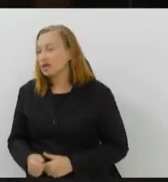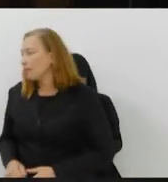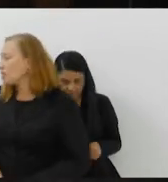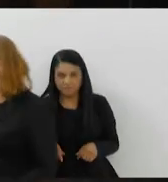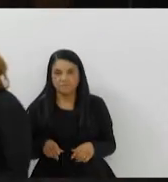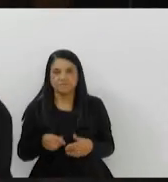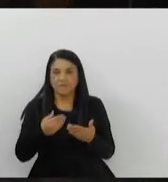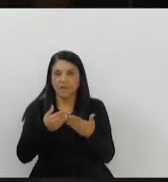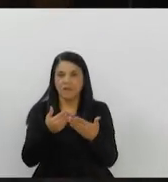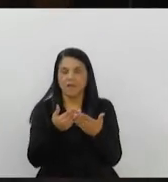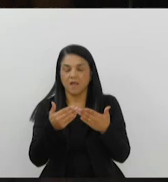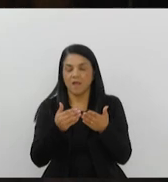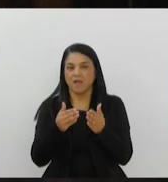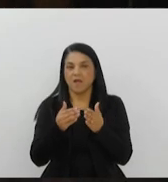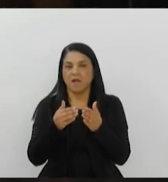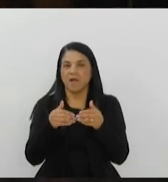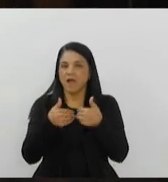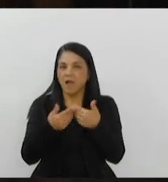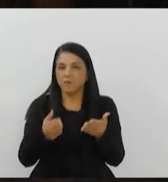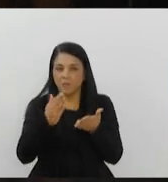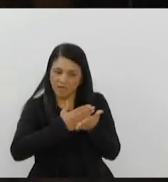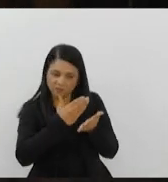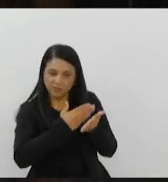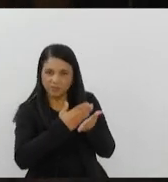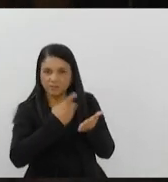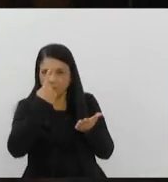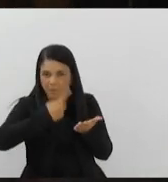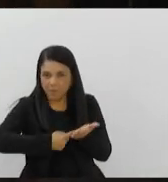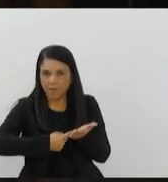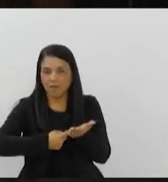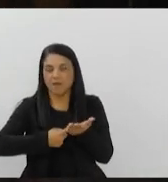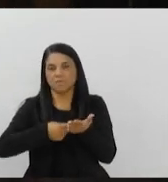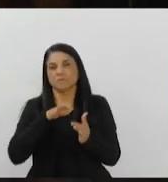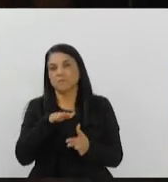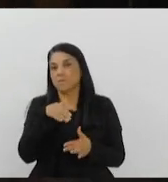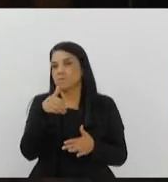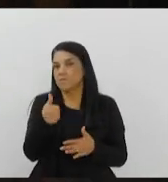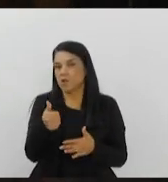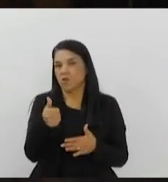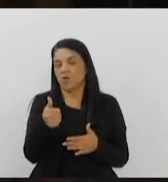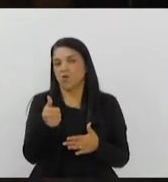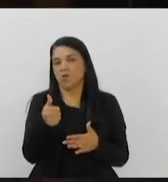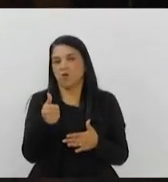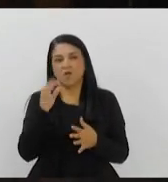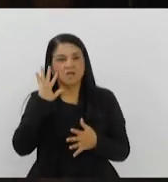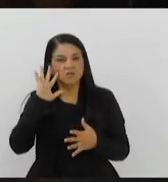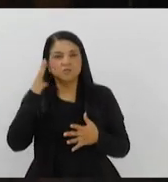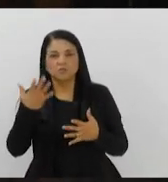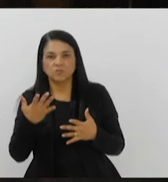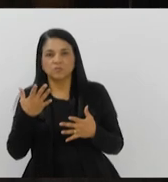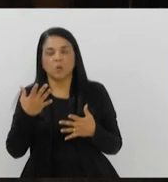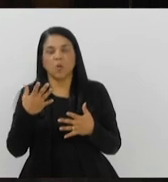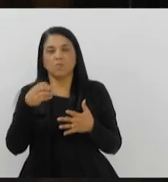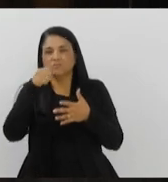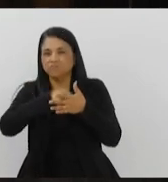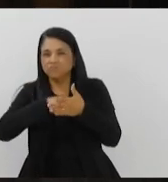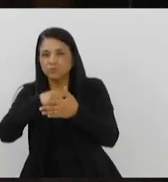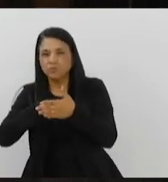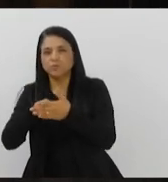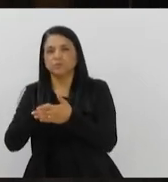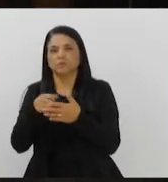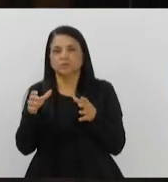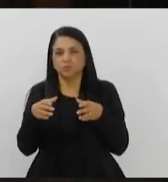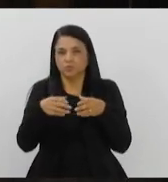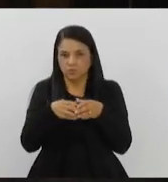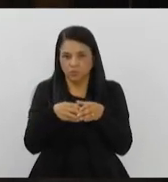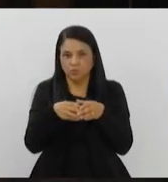possa conversar e ver o melhor caminho para esses guerreiros e guerreiras batalhadoras da segurança pública. Vocês terão o nosso